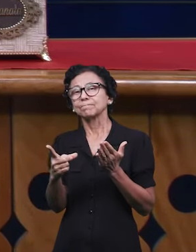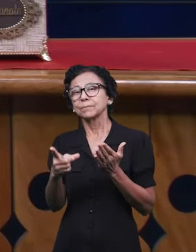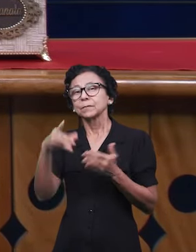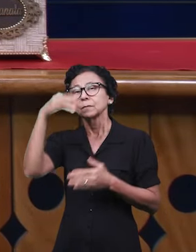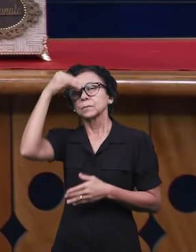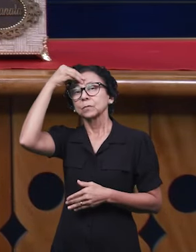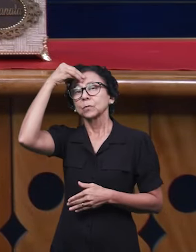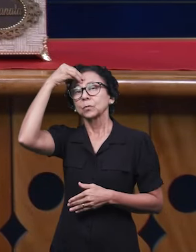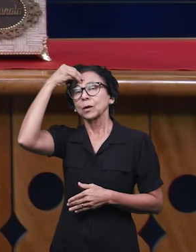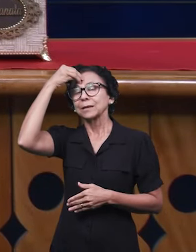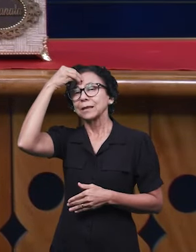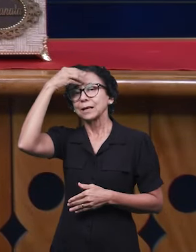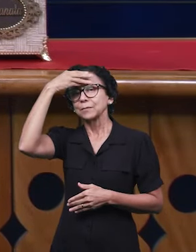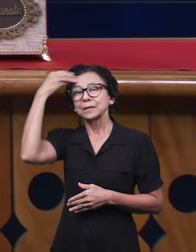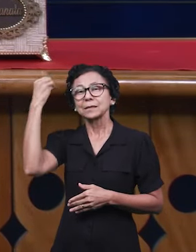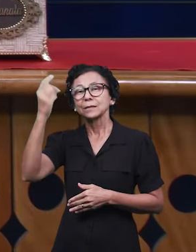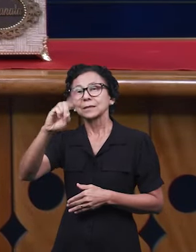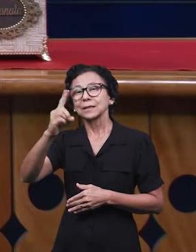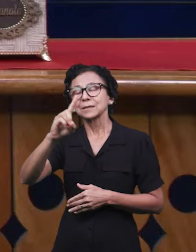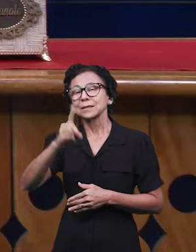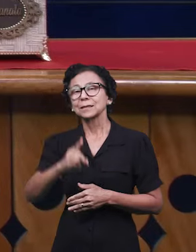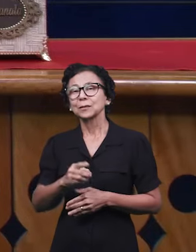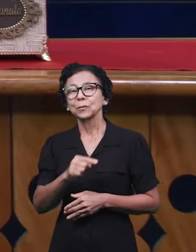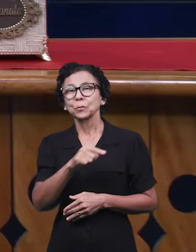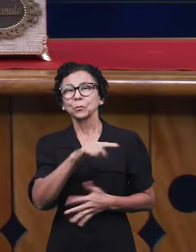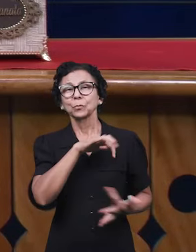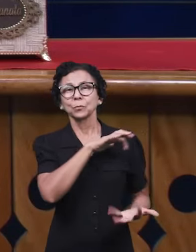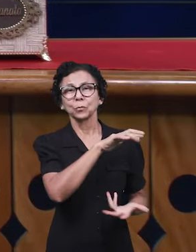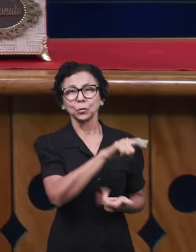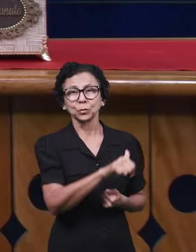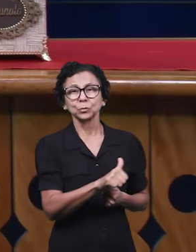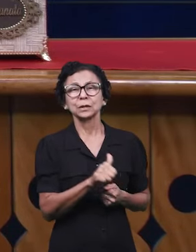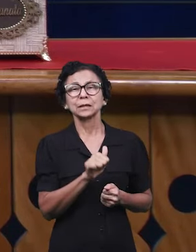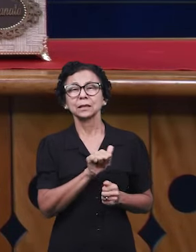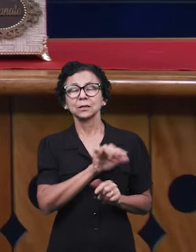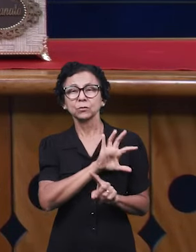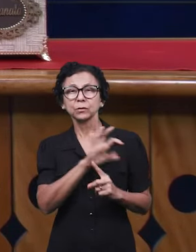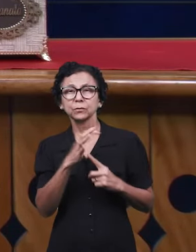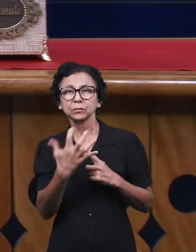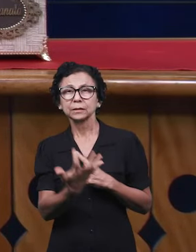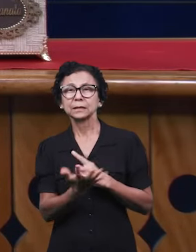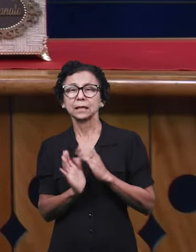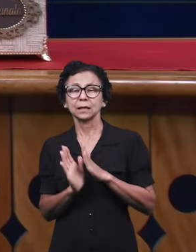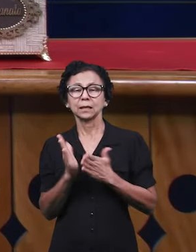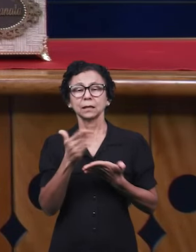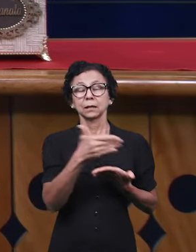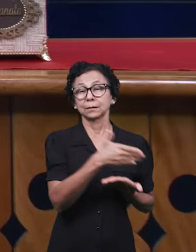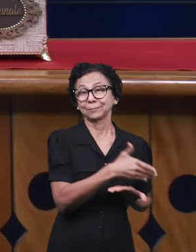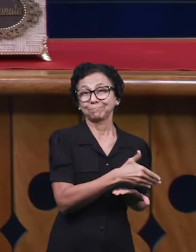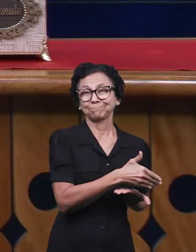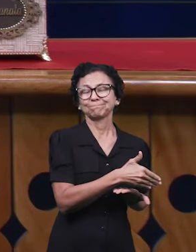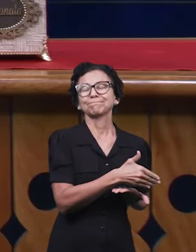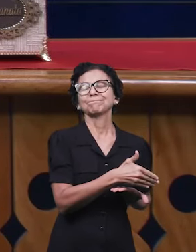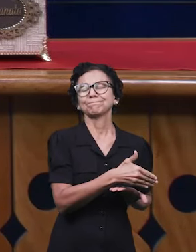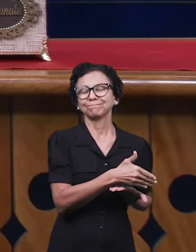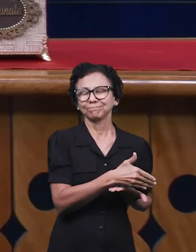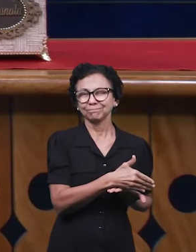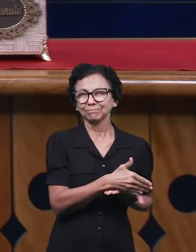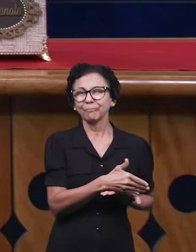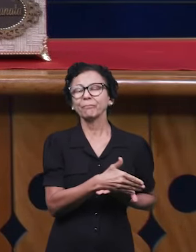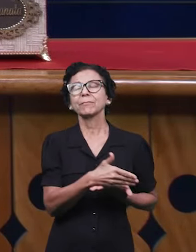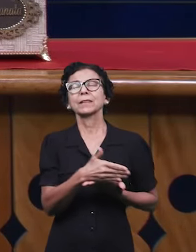Porque a luta que se trava no mundo desde o primeiro dia é tirar a palavra do coração das pessoas.